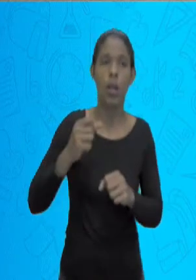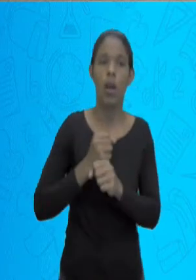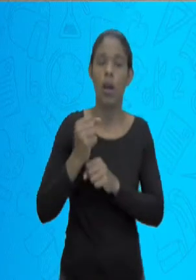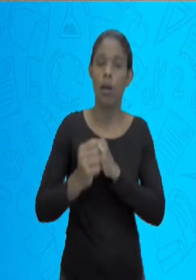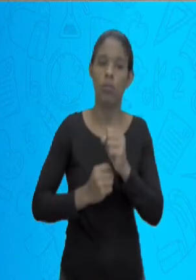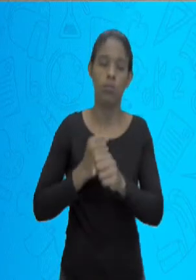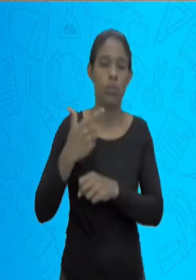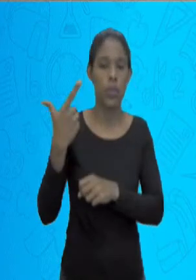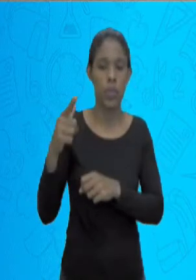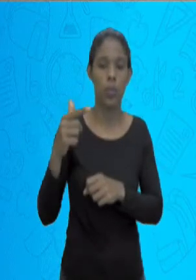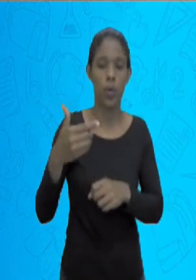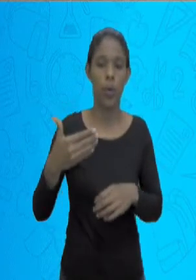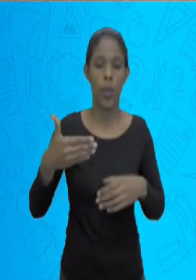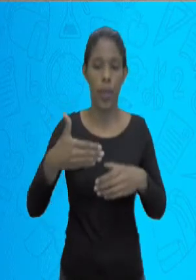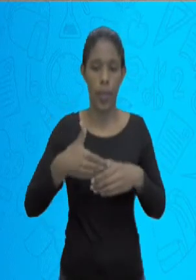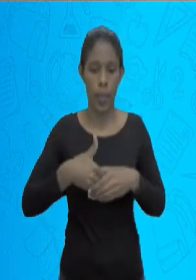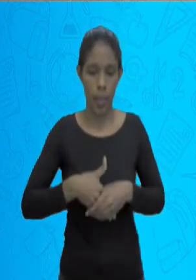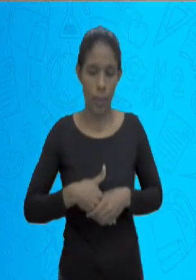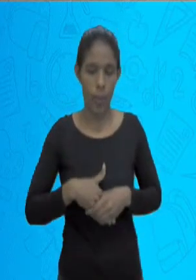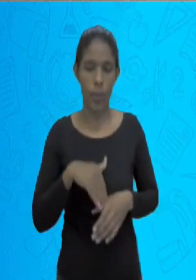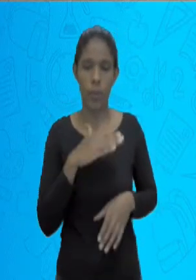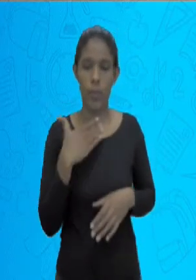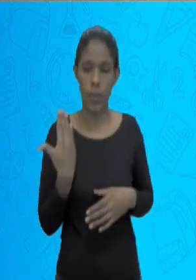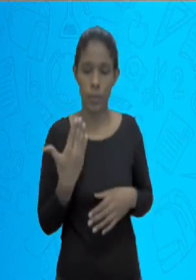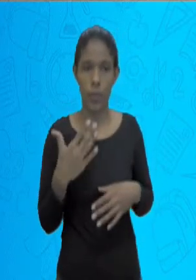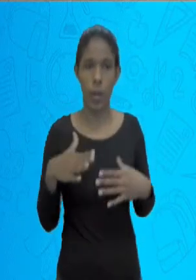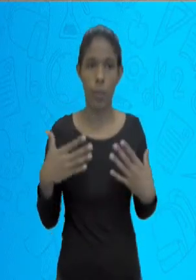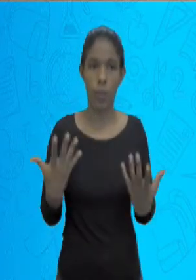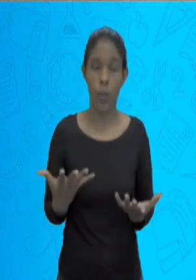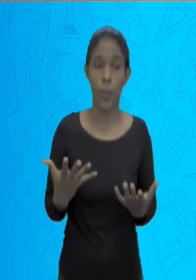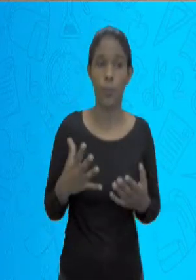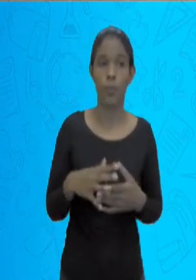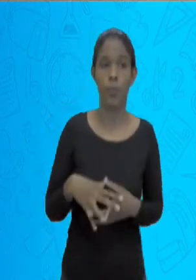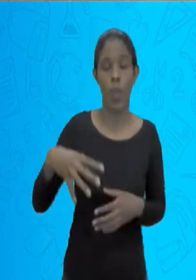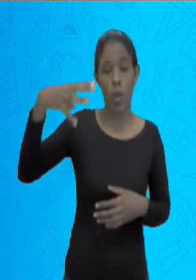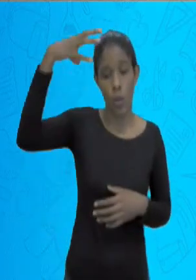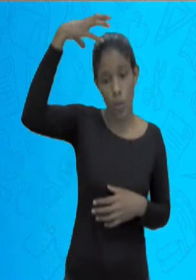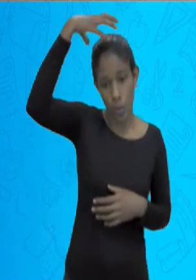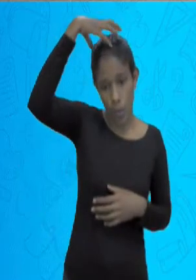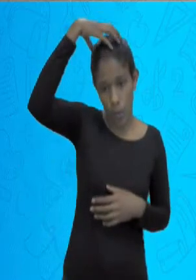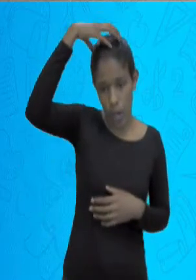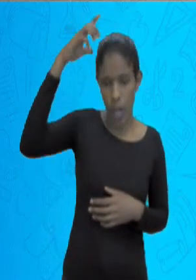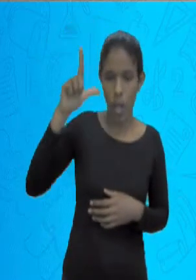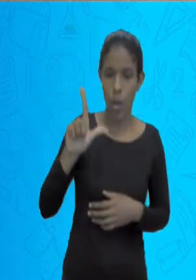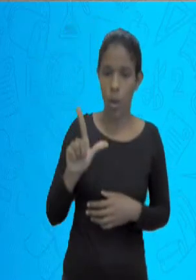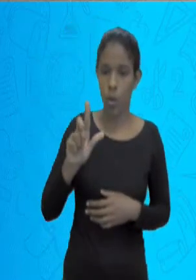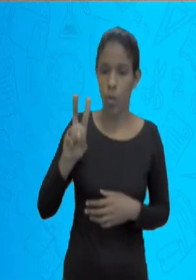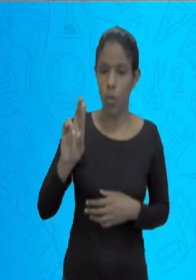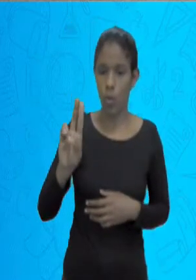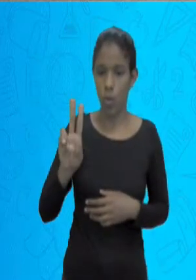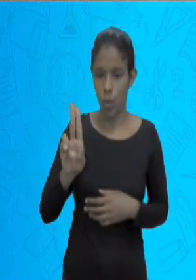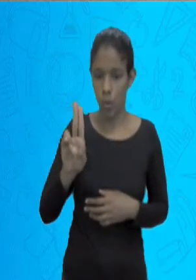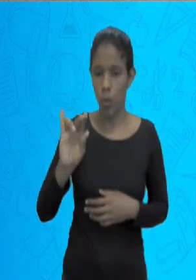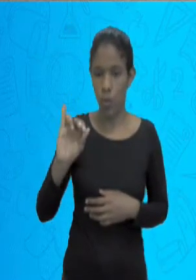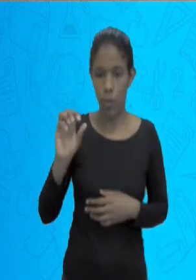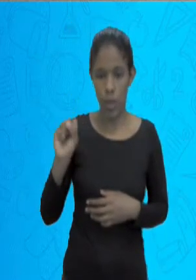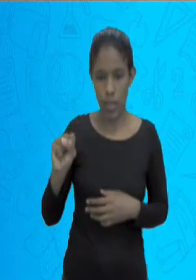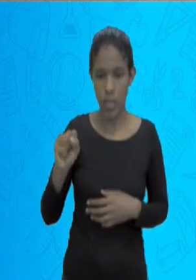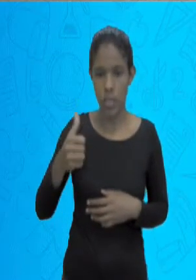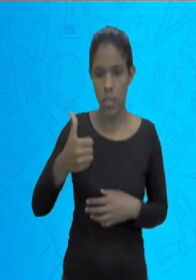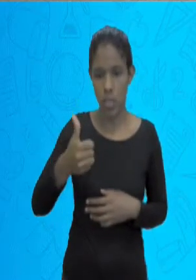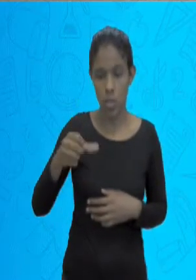depois. O rei Luís XVIII foi restaurado pela segunda vez, e o